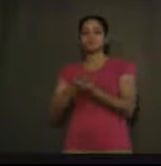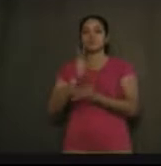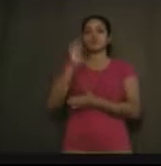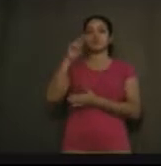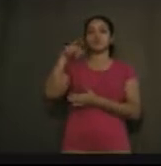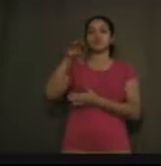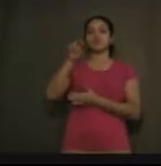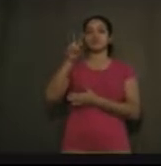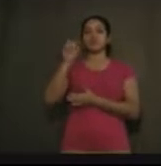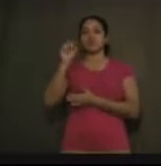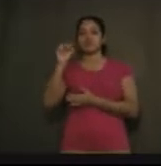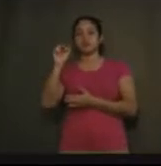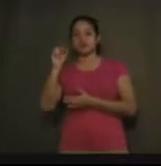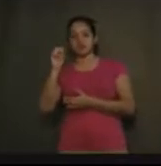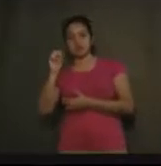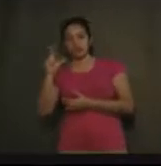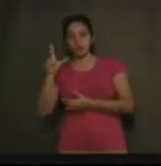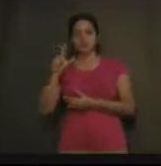por Poincaré.